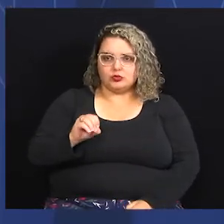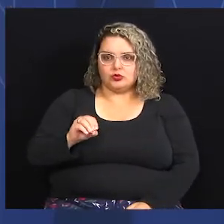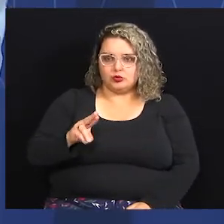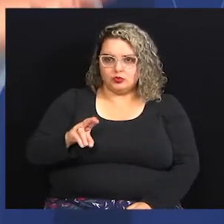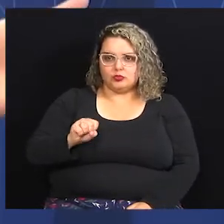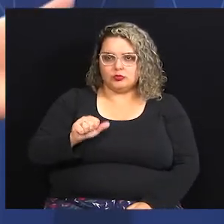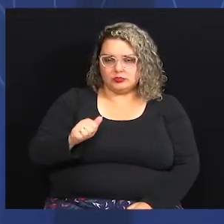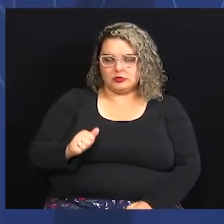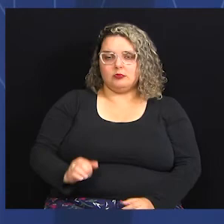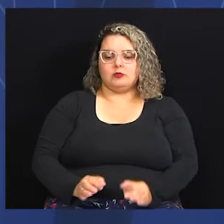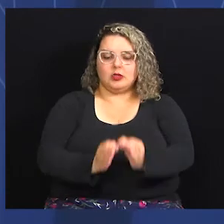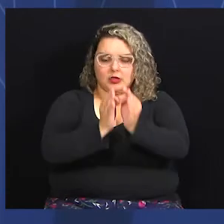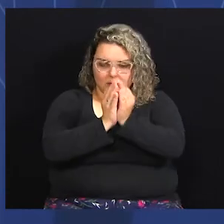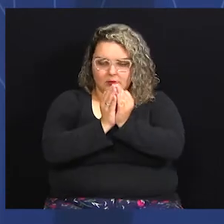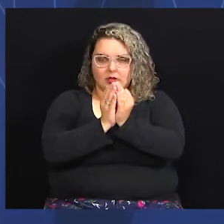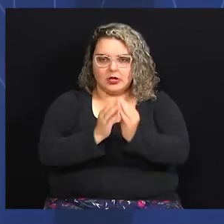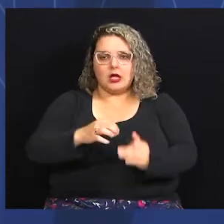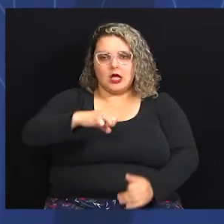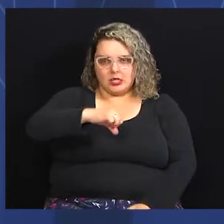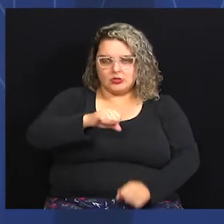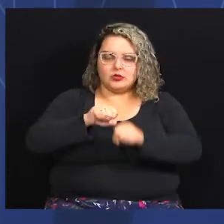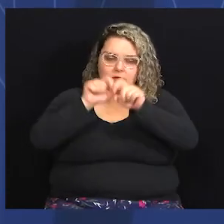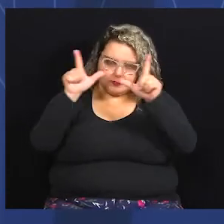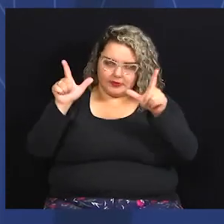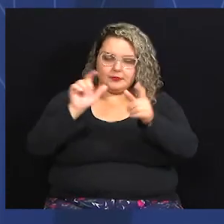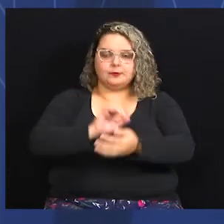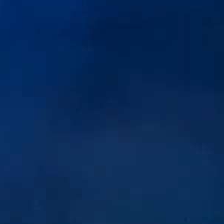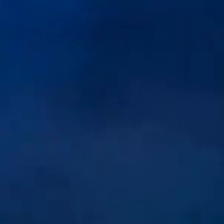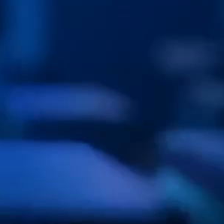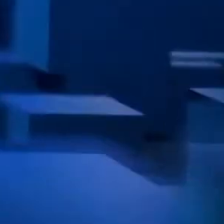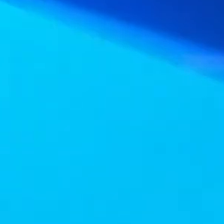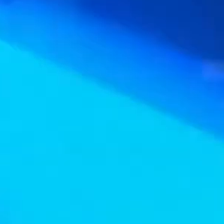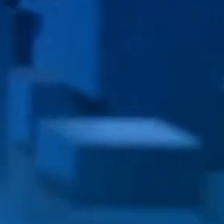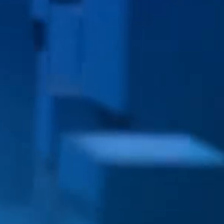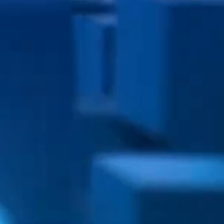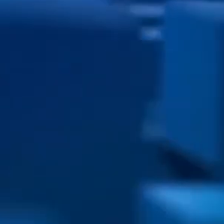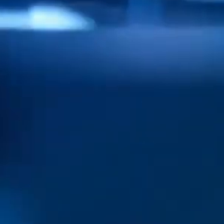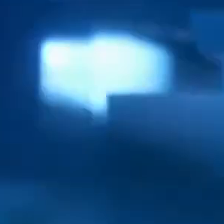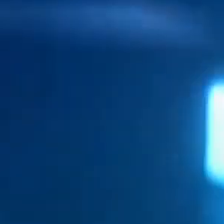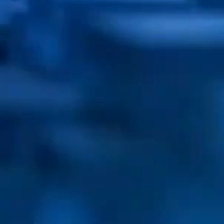Sousas vai haver missa às 9 horas da manhã